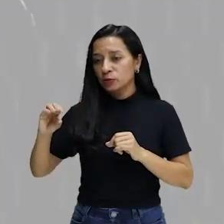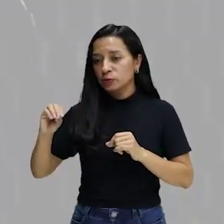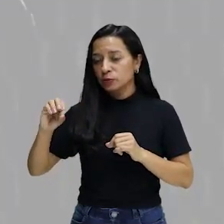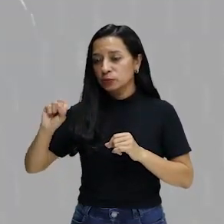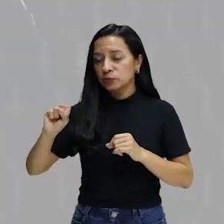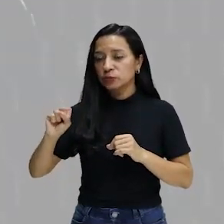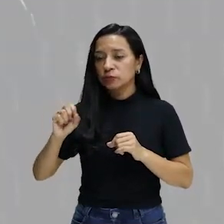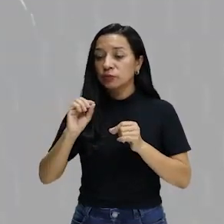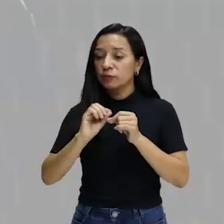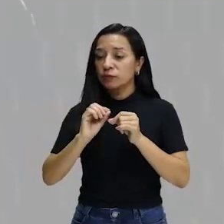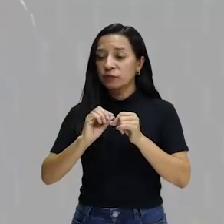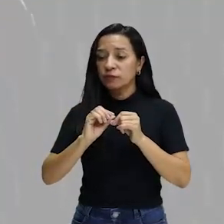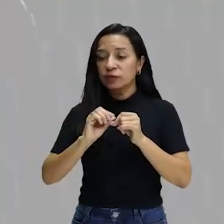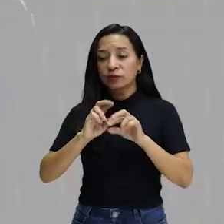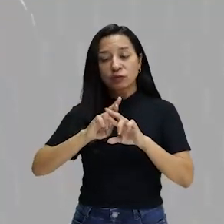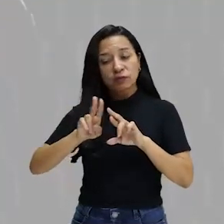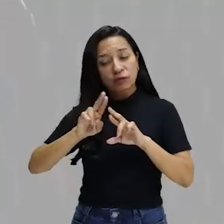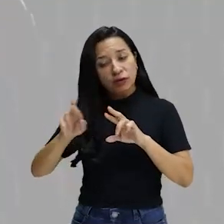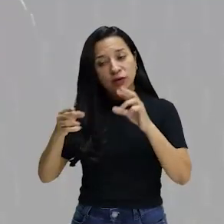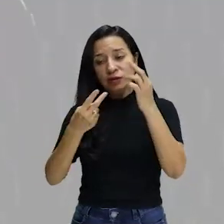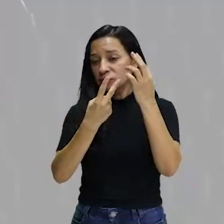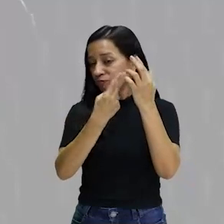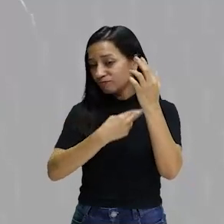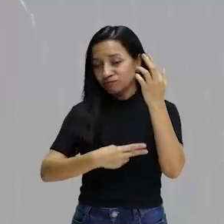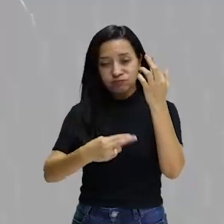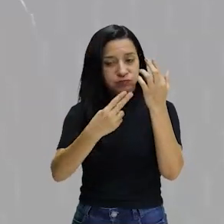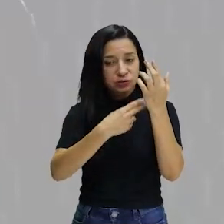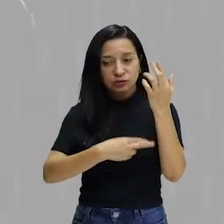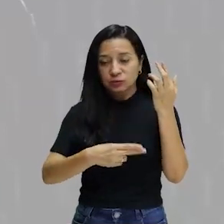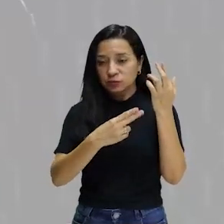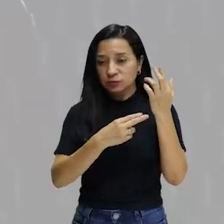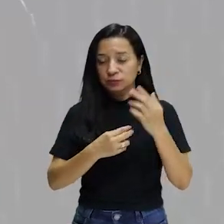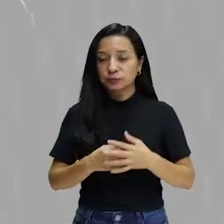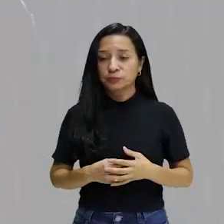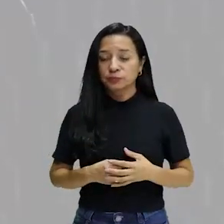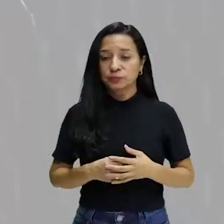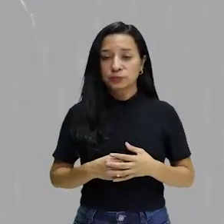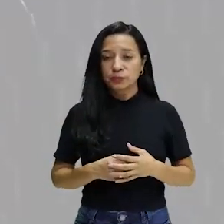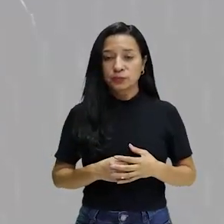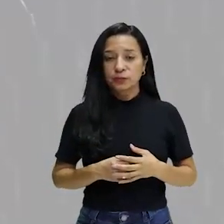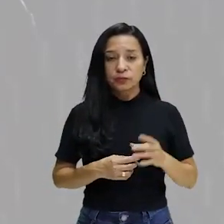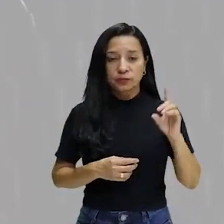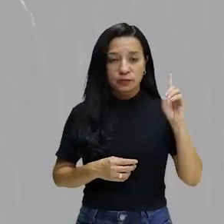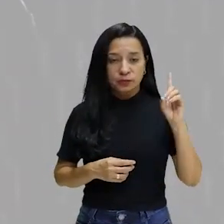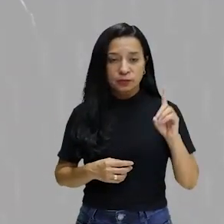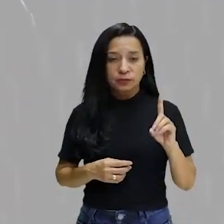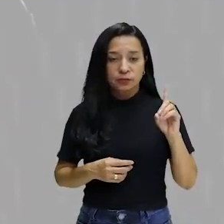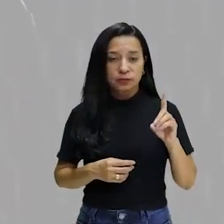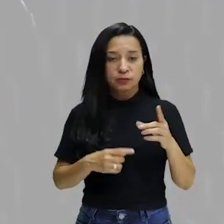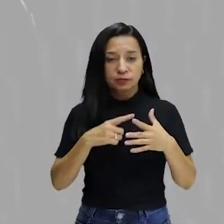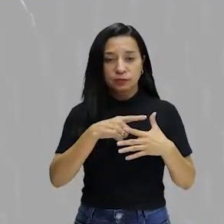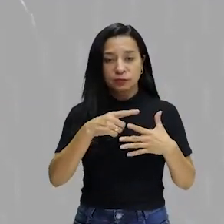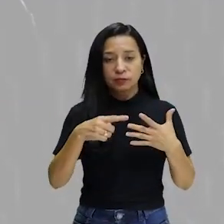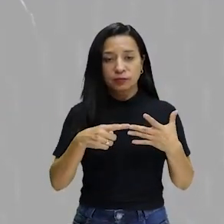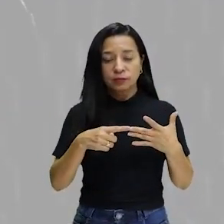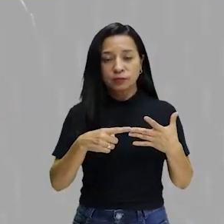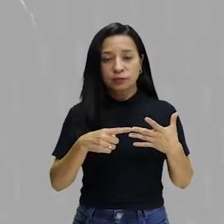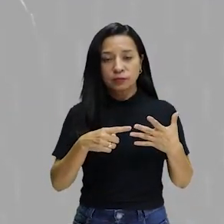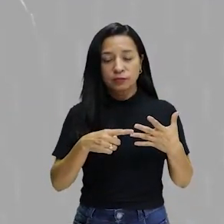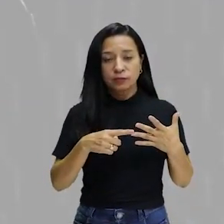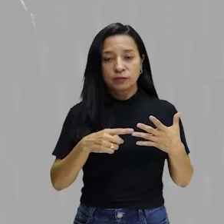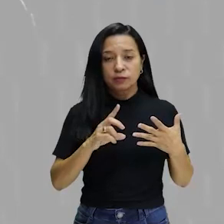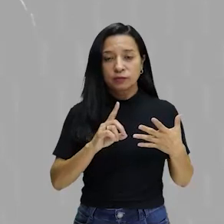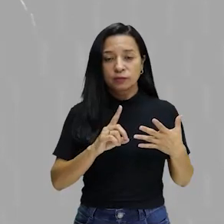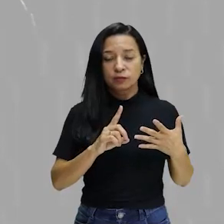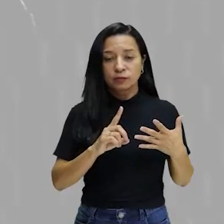são produzidos em várias partes da planta, em várias células. Letra D. Diz que os